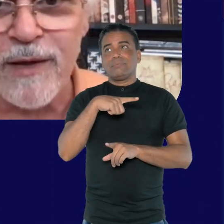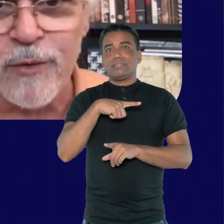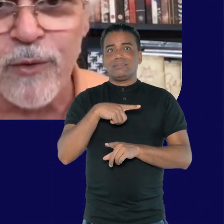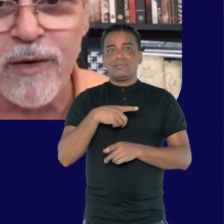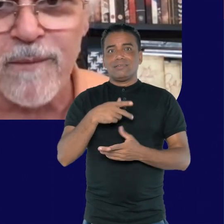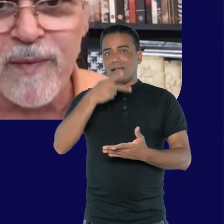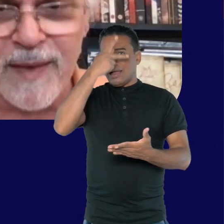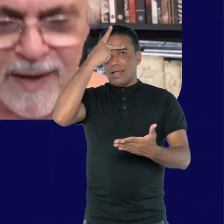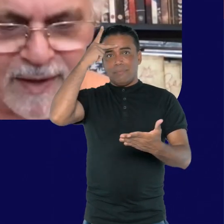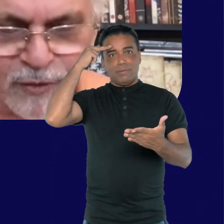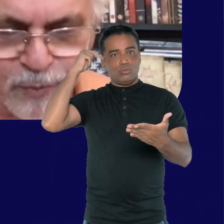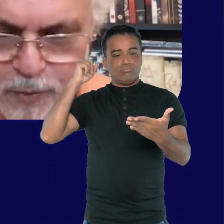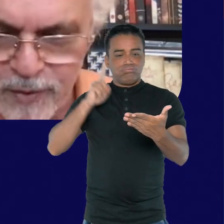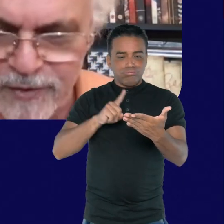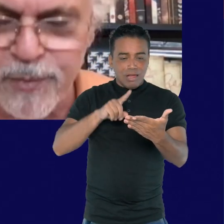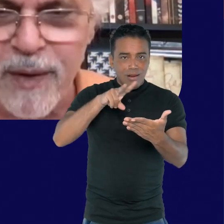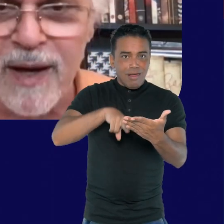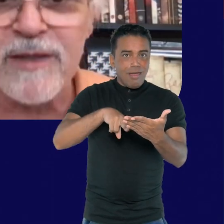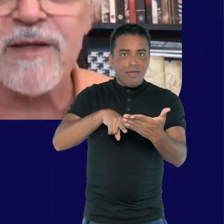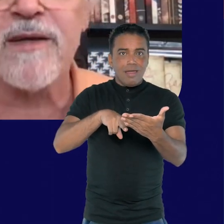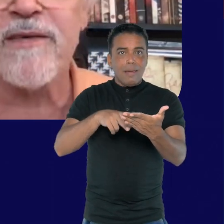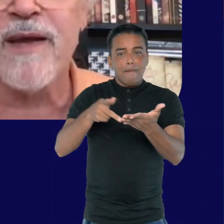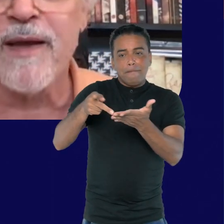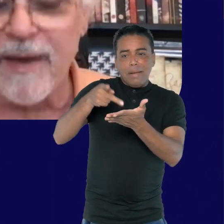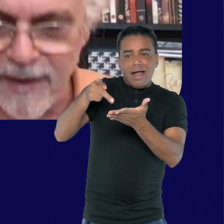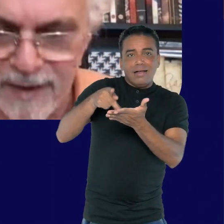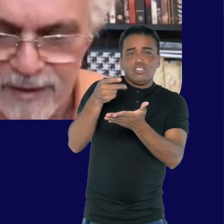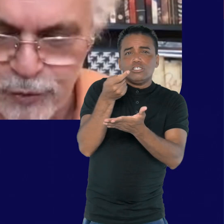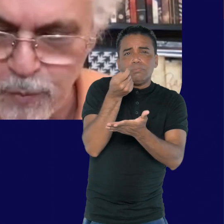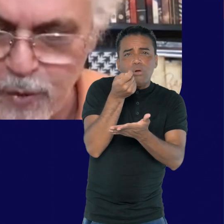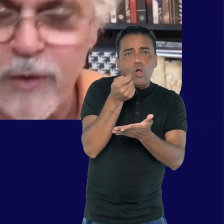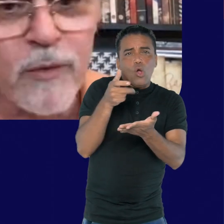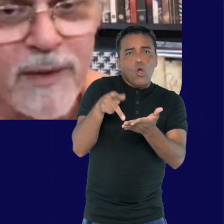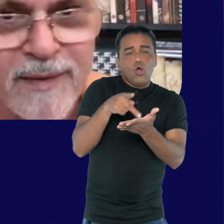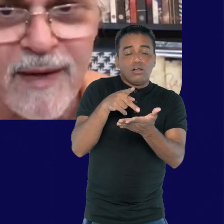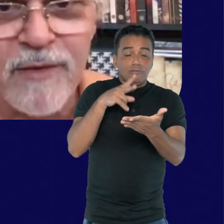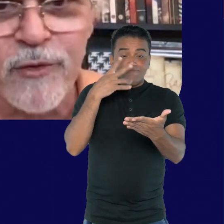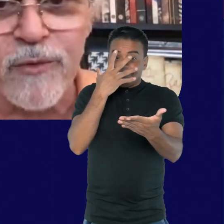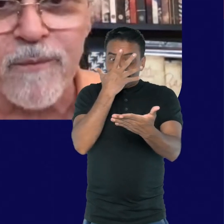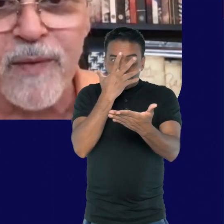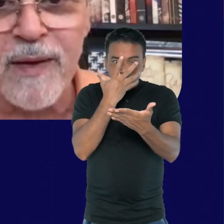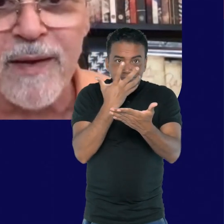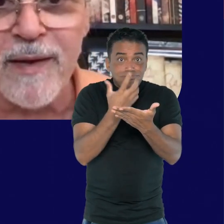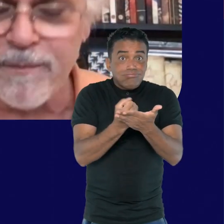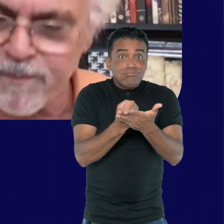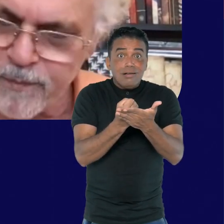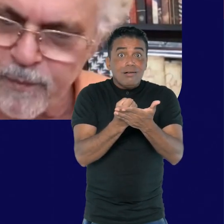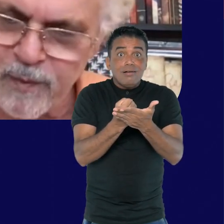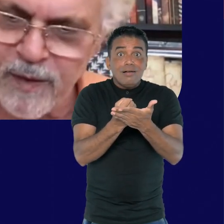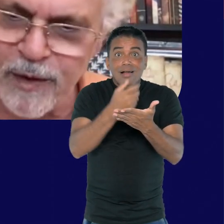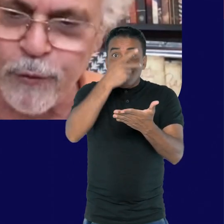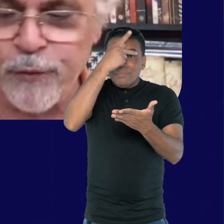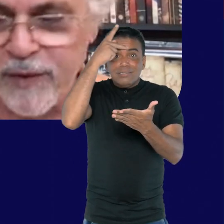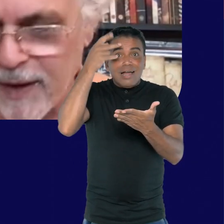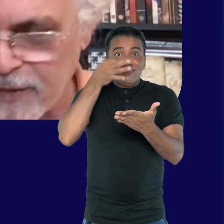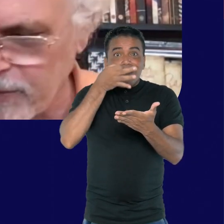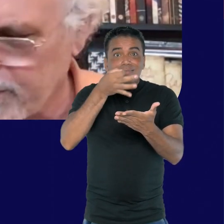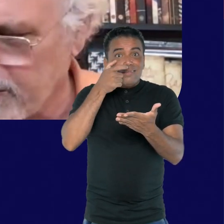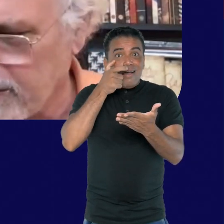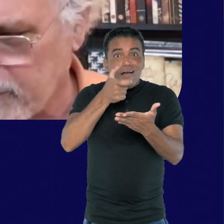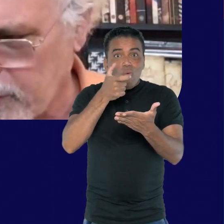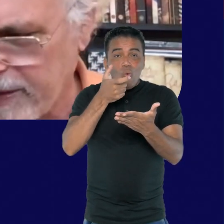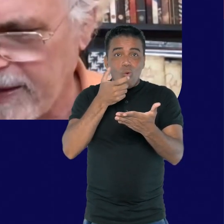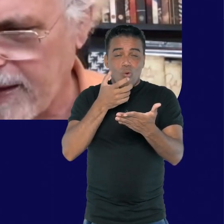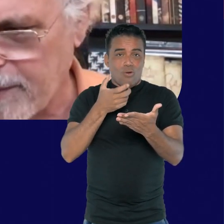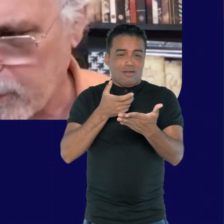prender o leitor naquelas poucas páginas de um modo intenso. E o